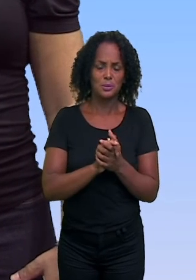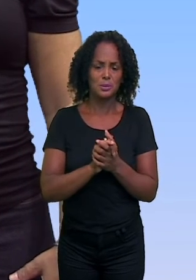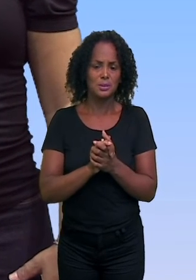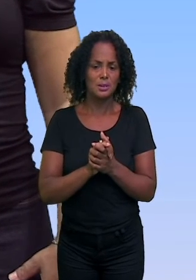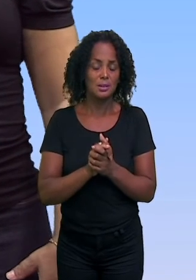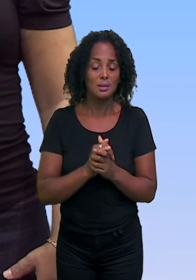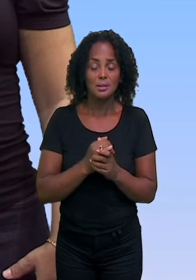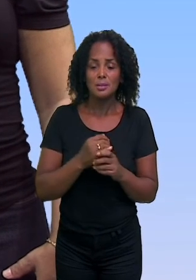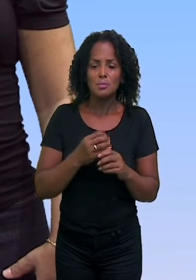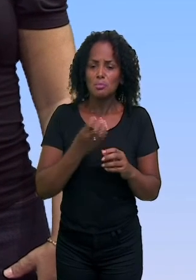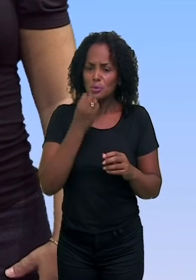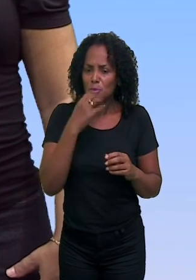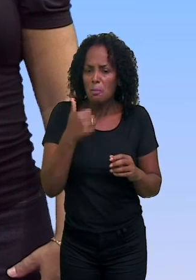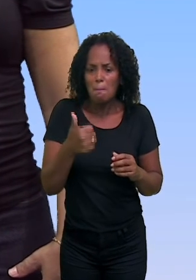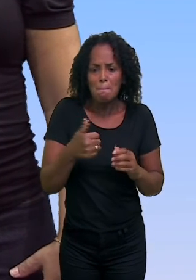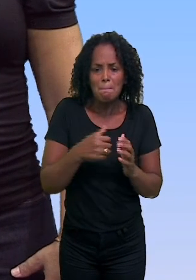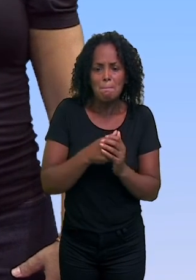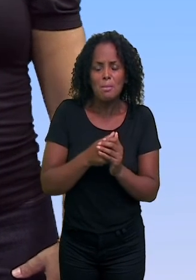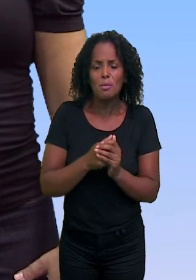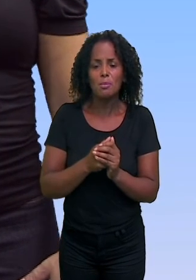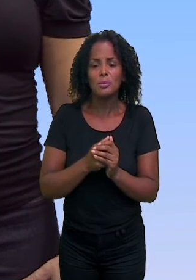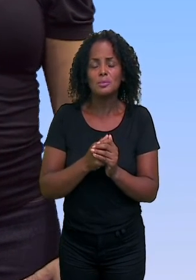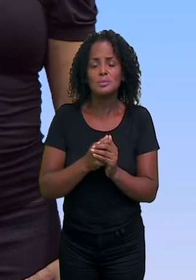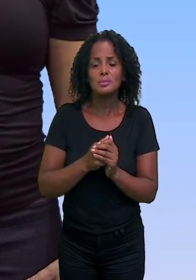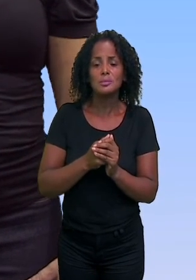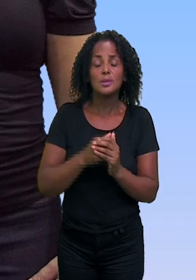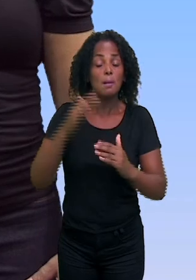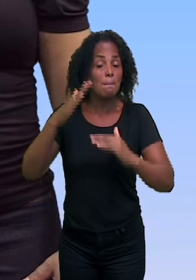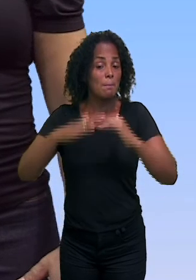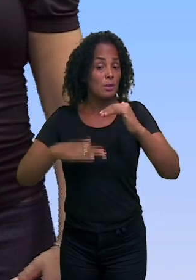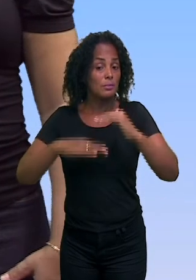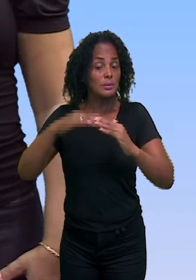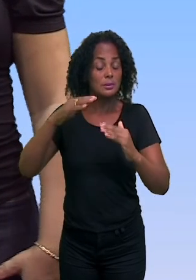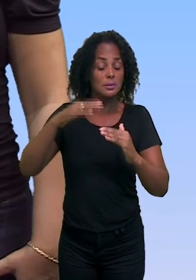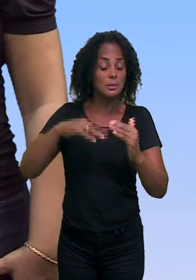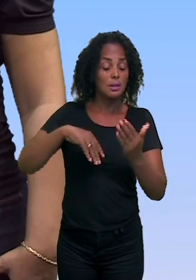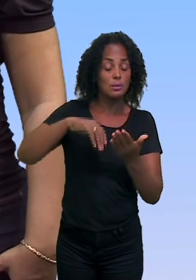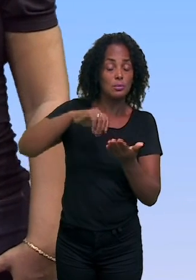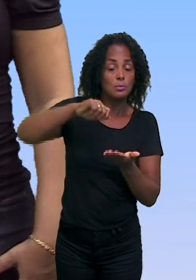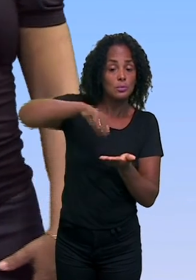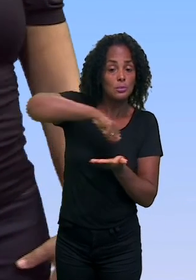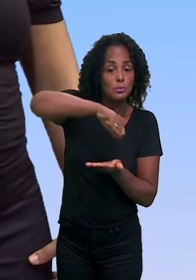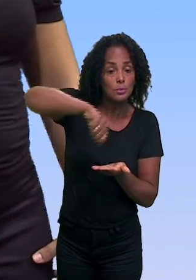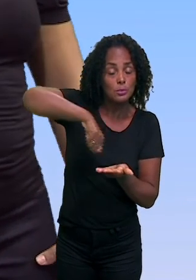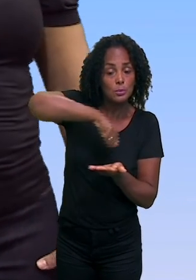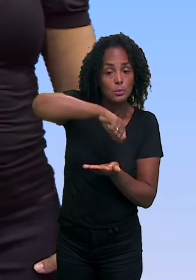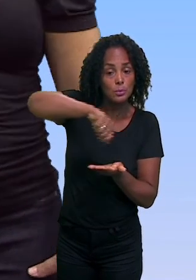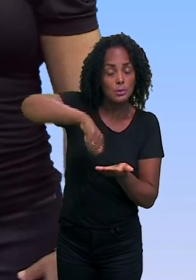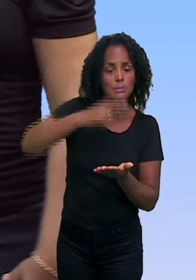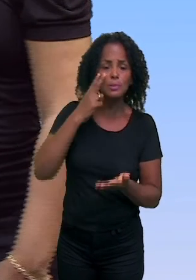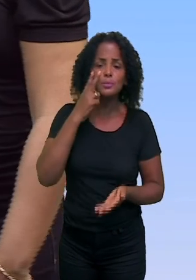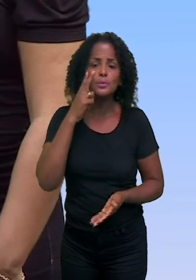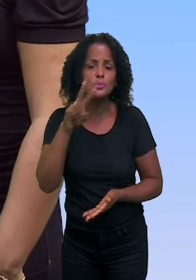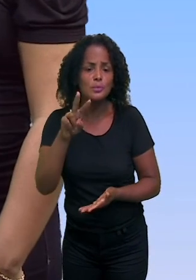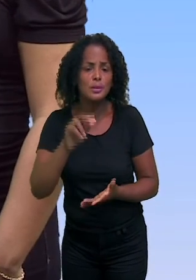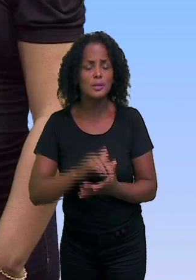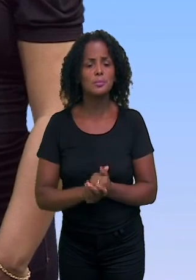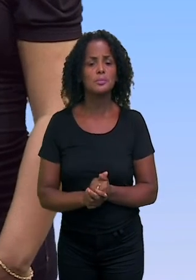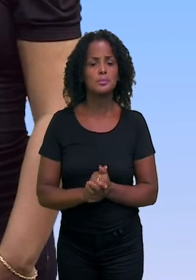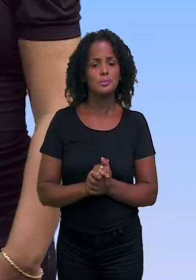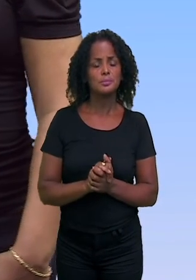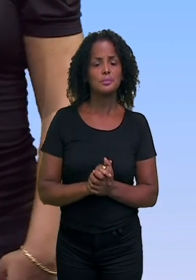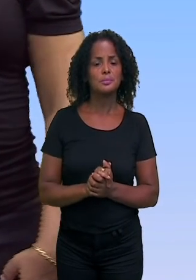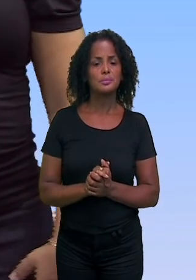ou quem é e se ou o que vamos conferir para ver se você